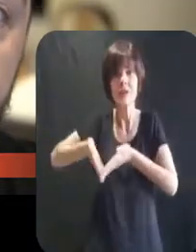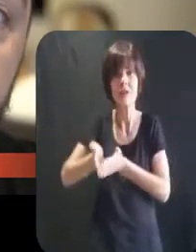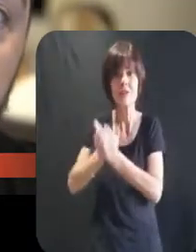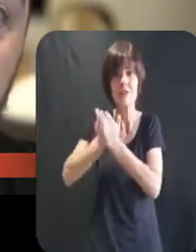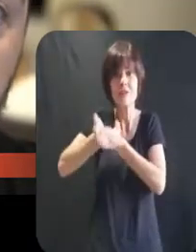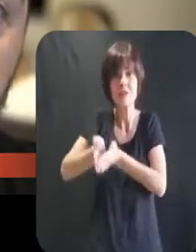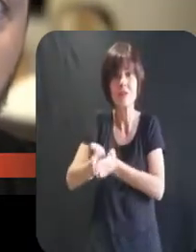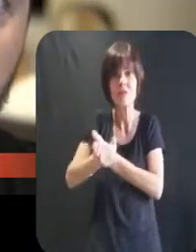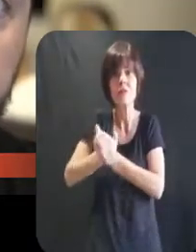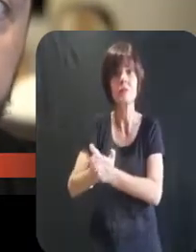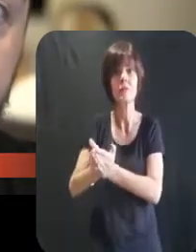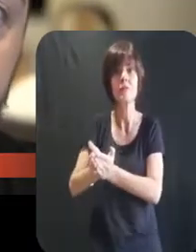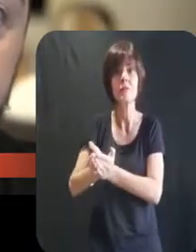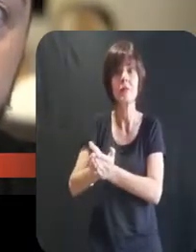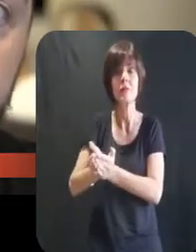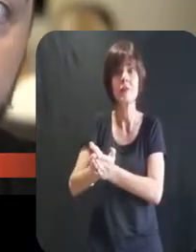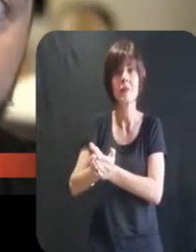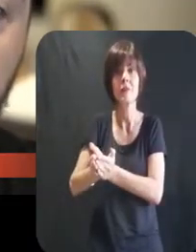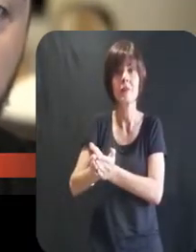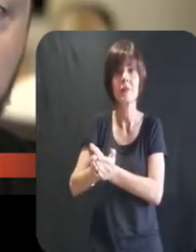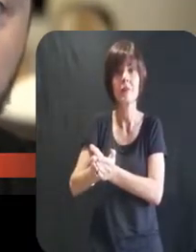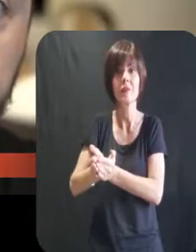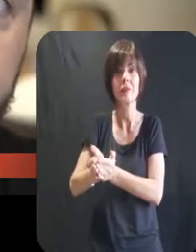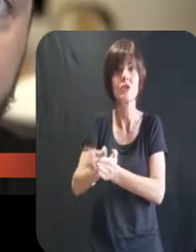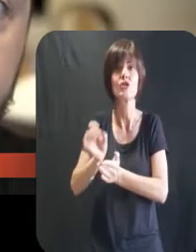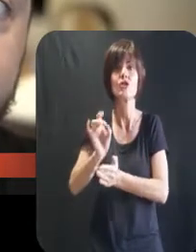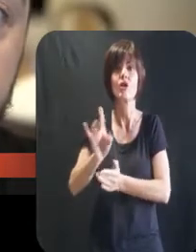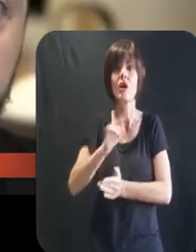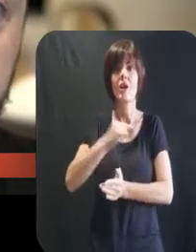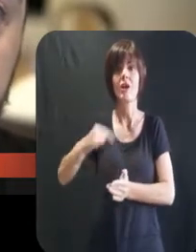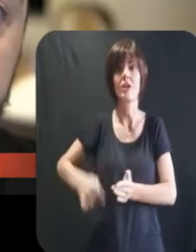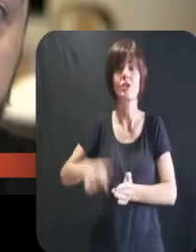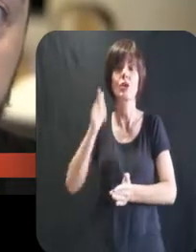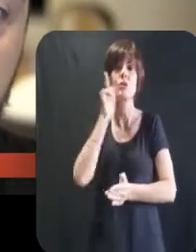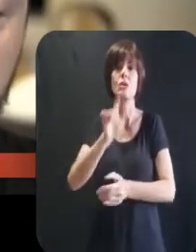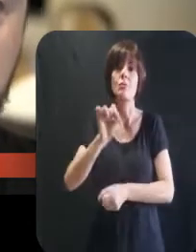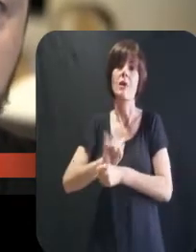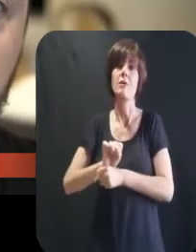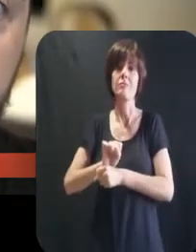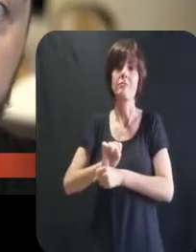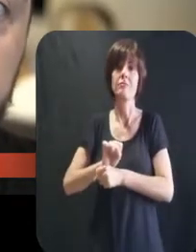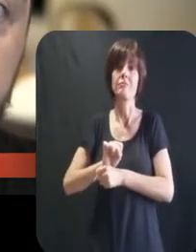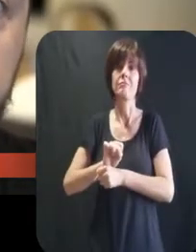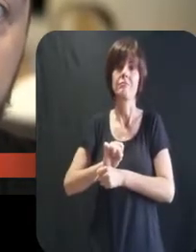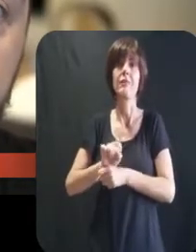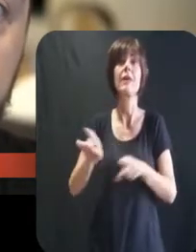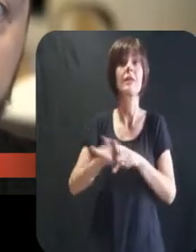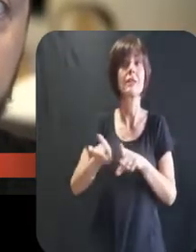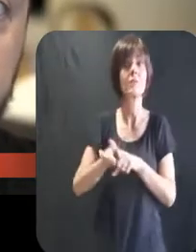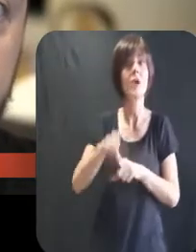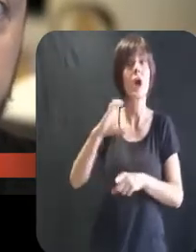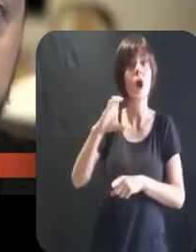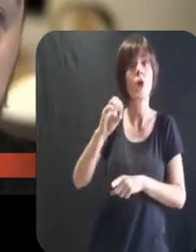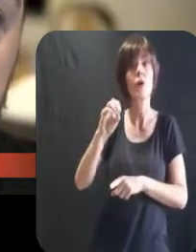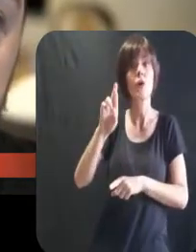ninguém circular, como a China fez, e até agora é o que a gente tem de efetivo para isso, só quem conseguiu estancar isso foi a China parando